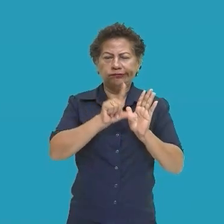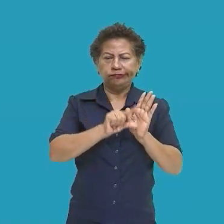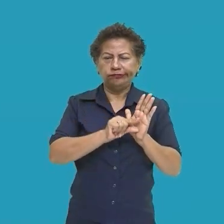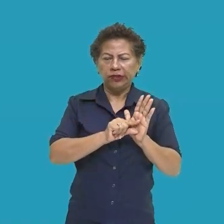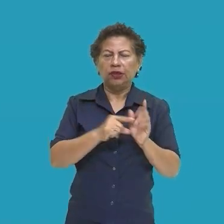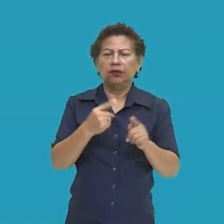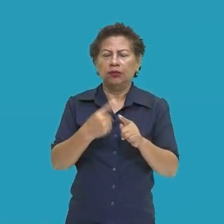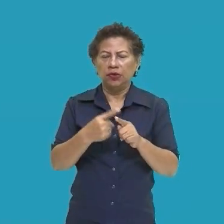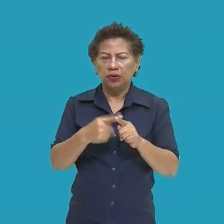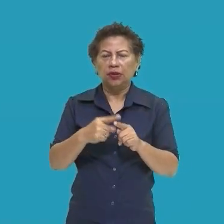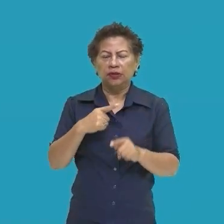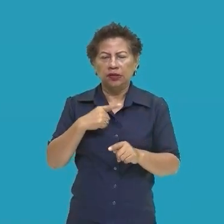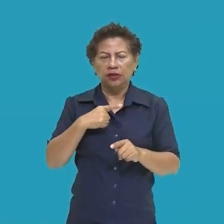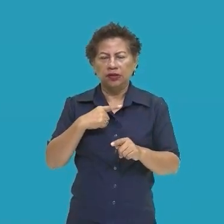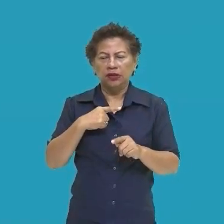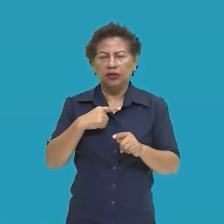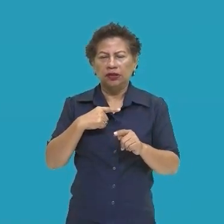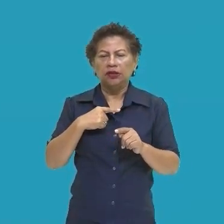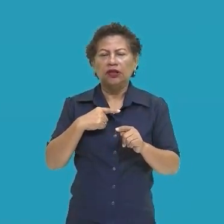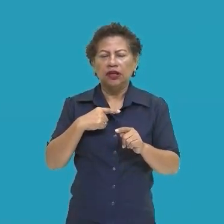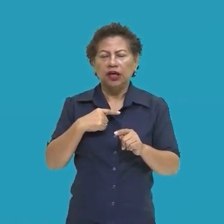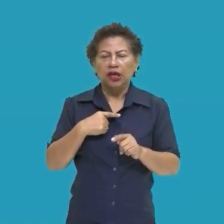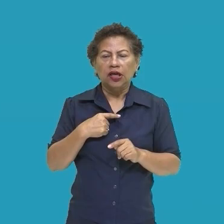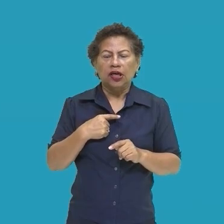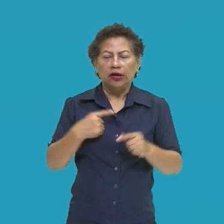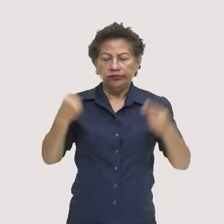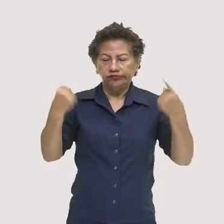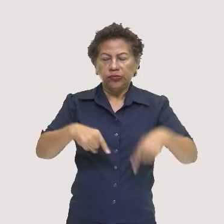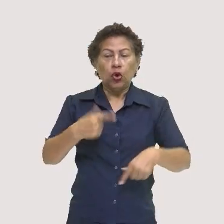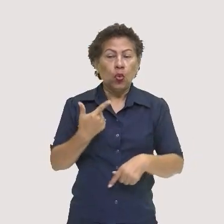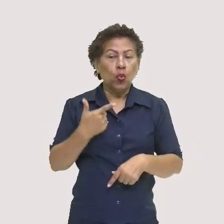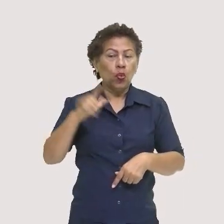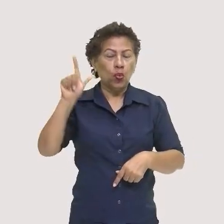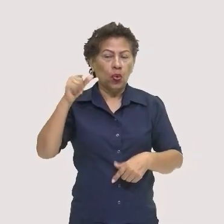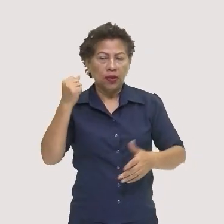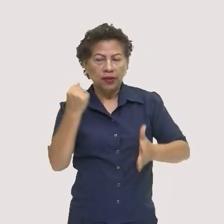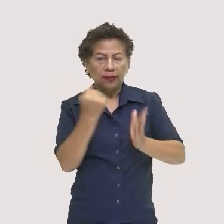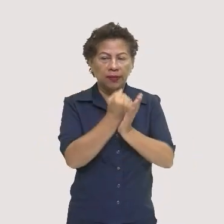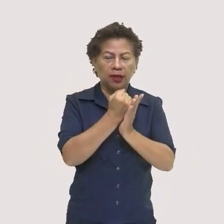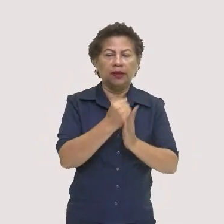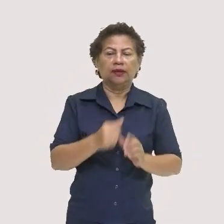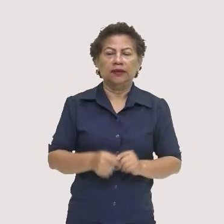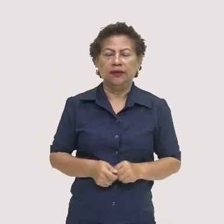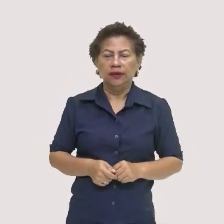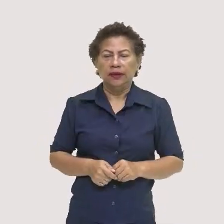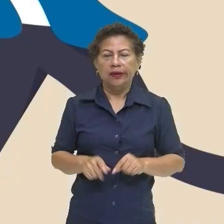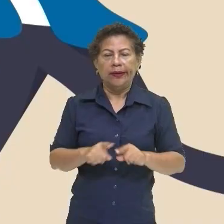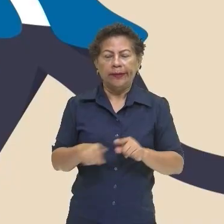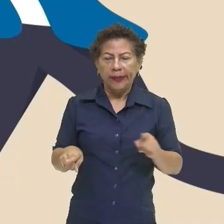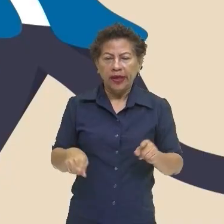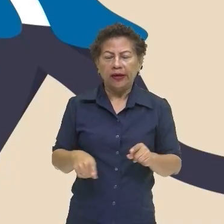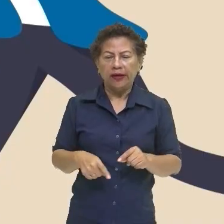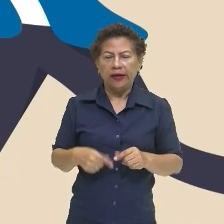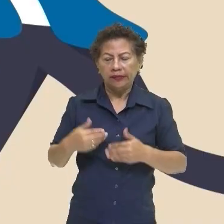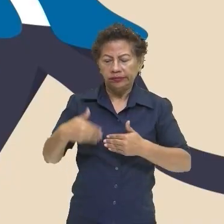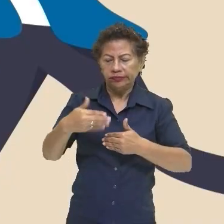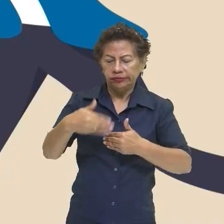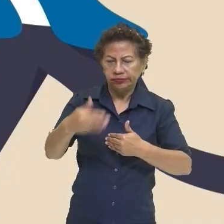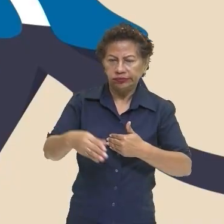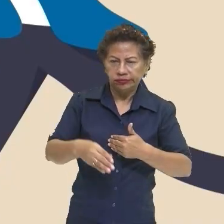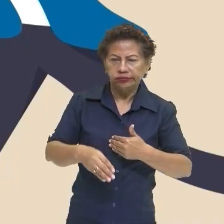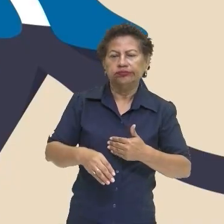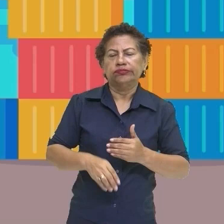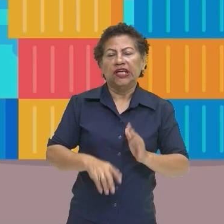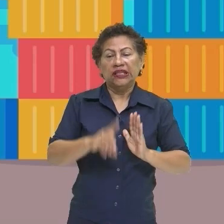eles agora possuem forte competição de outras marcas no mercado. Nas últimas décadas, muitos países concordaram em baixar as taxas